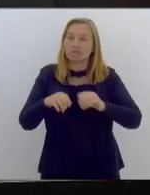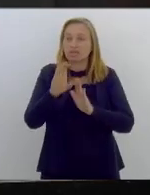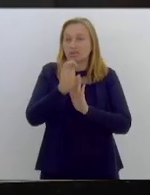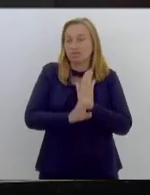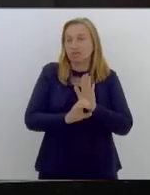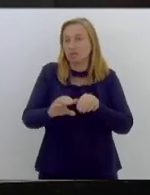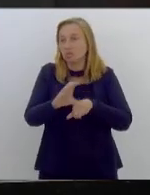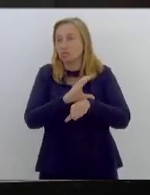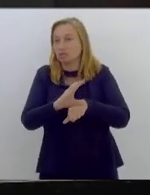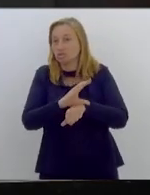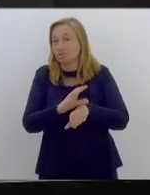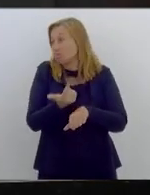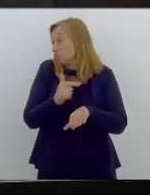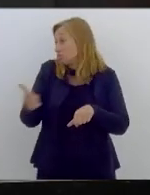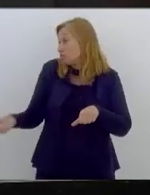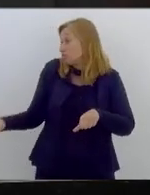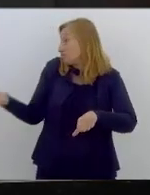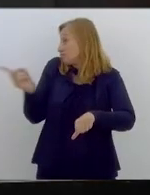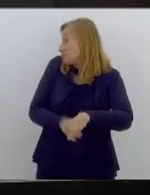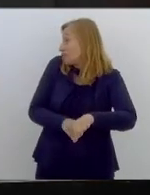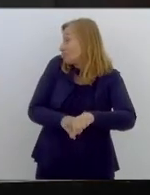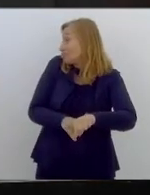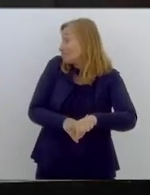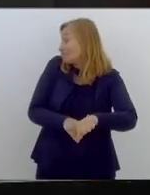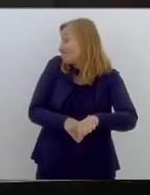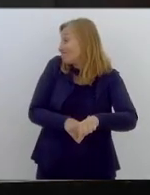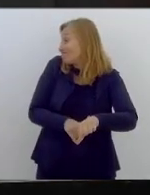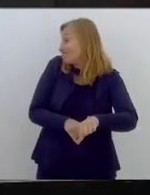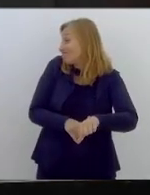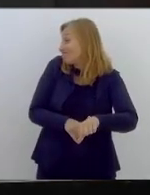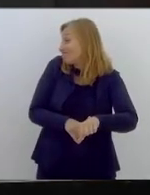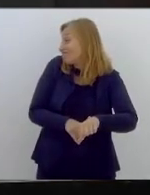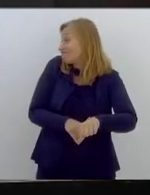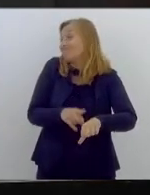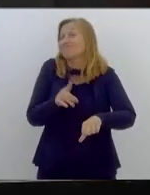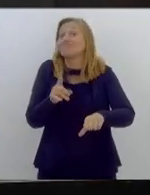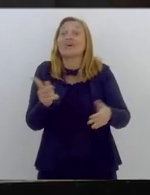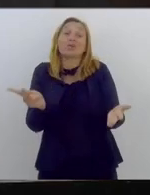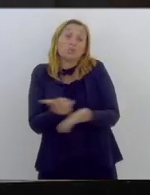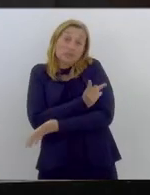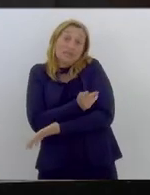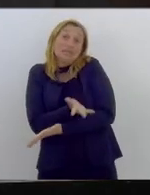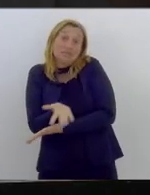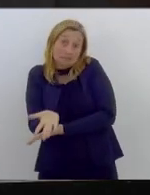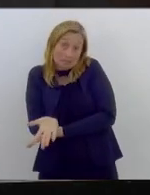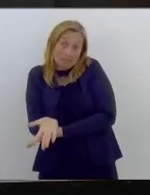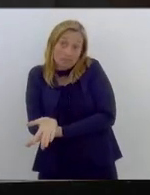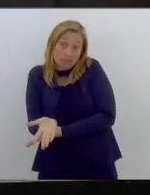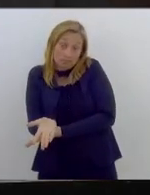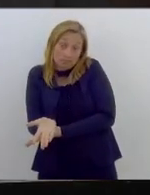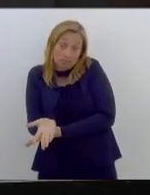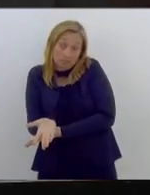constitucional. E não há tempo hábil para que tal fato venha a ocorrer.